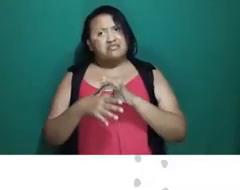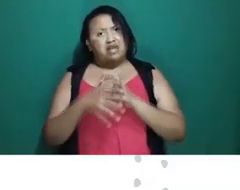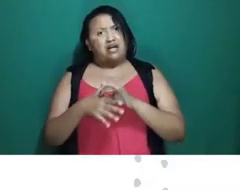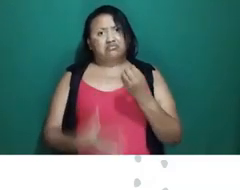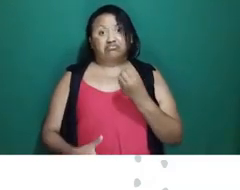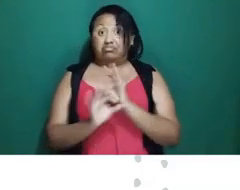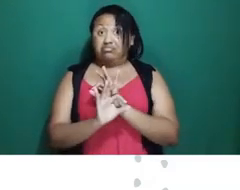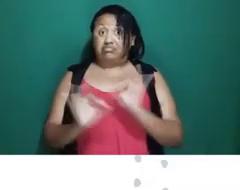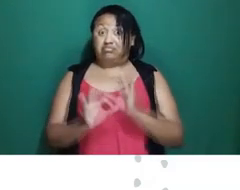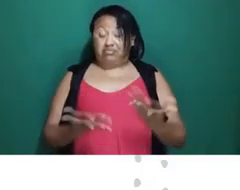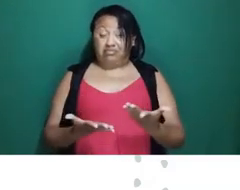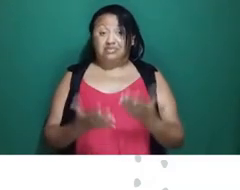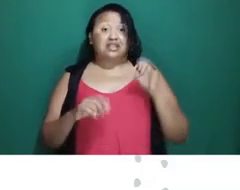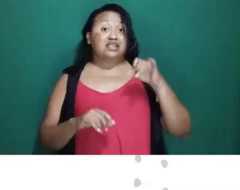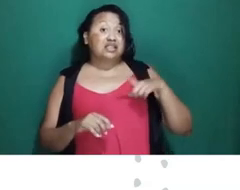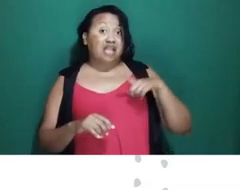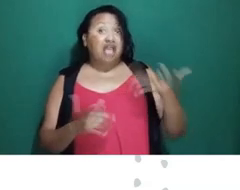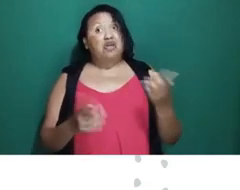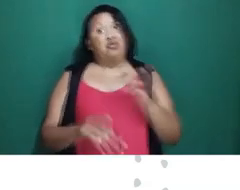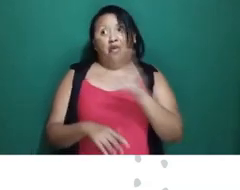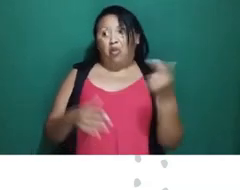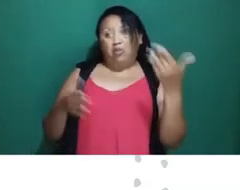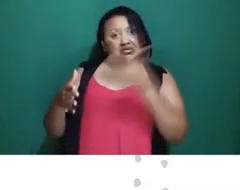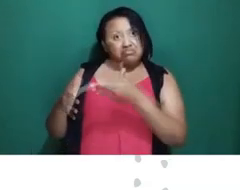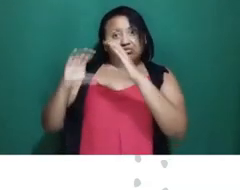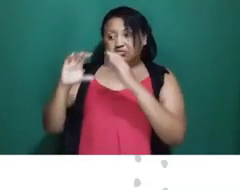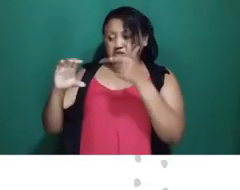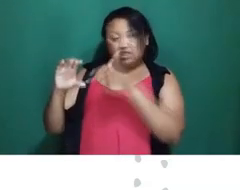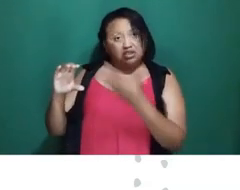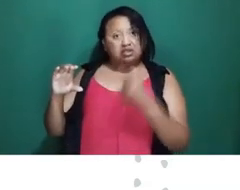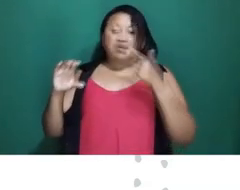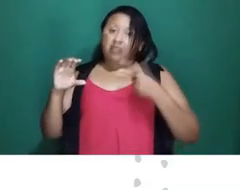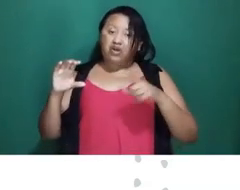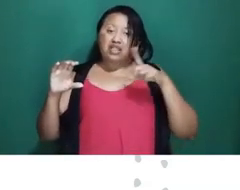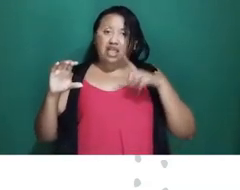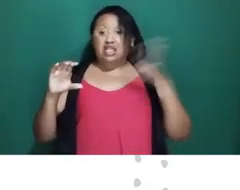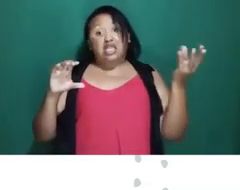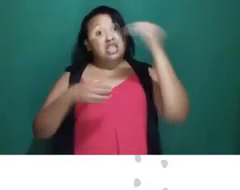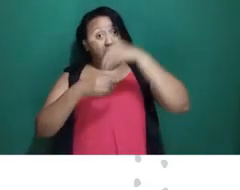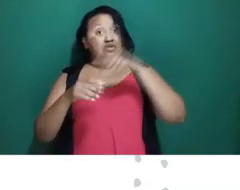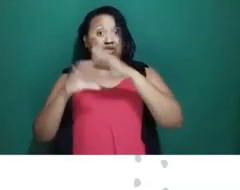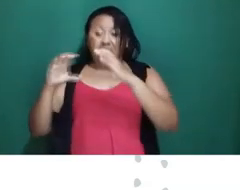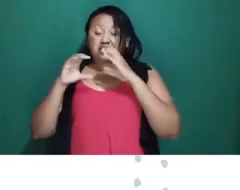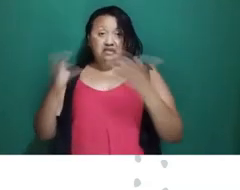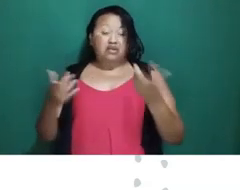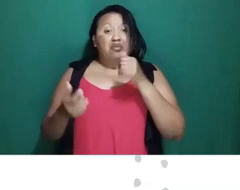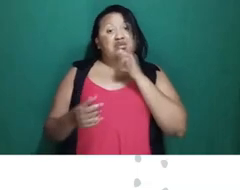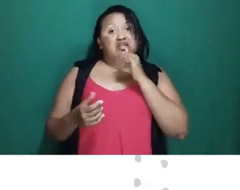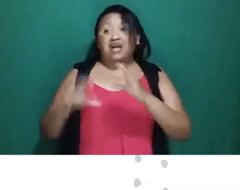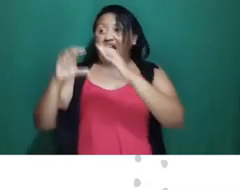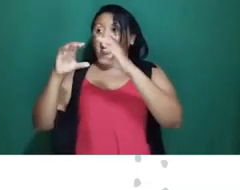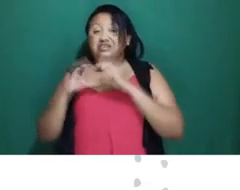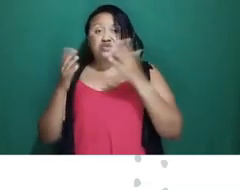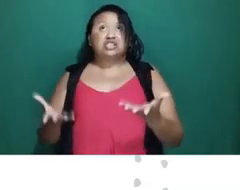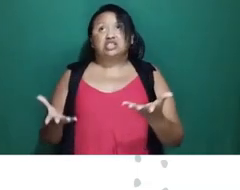pensa se tem determinado nome é porque existe esse produto na sua composição né Por exemplo sanduíche de frango